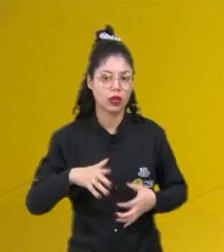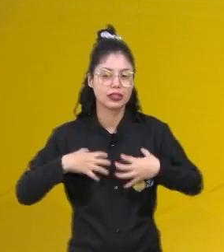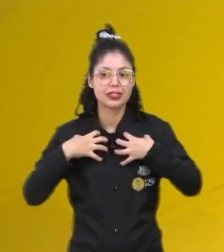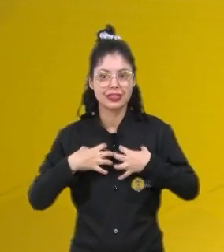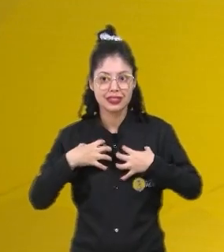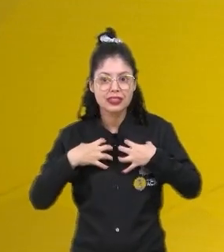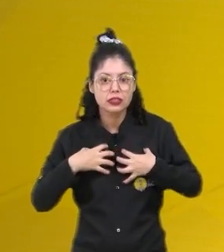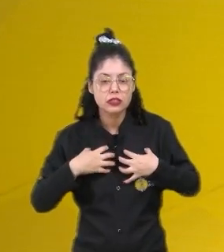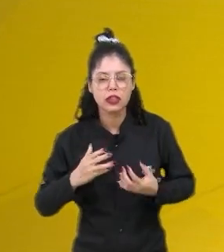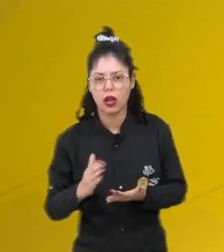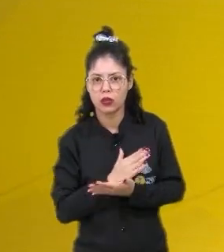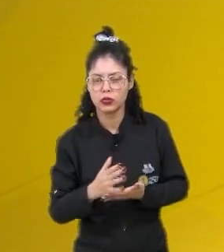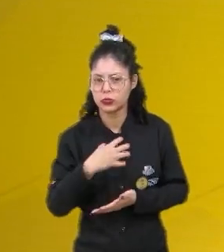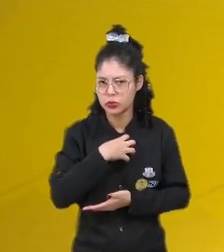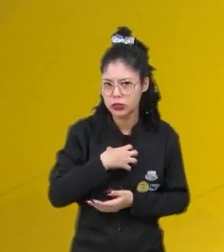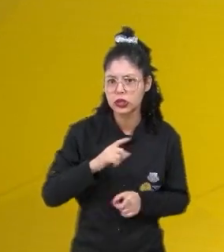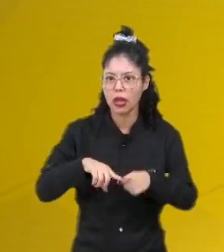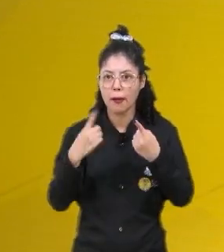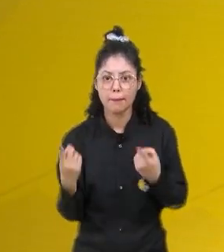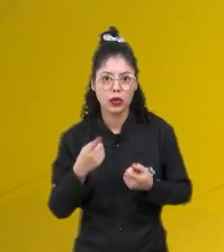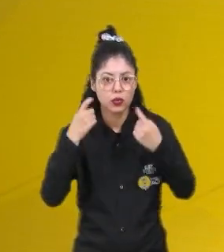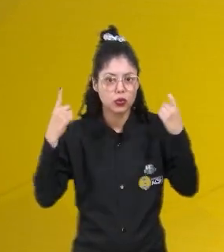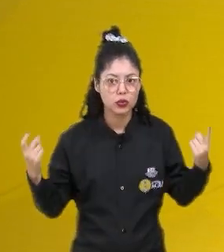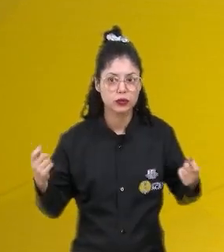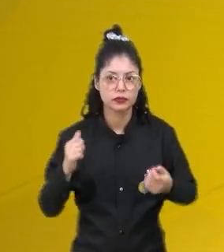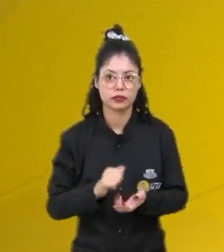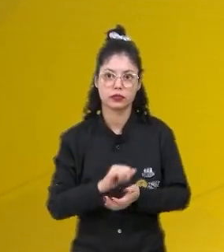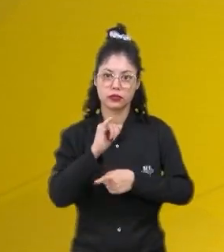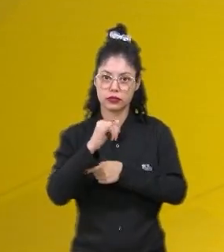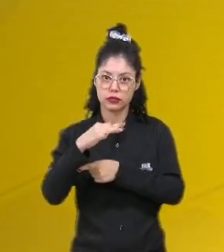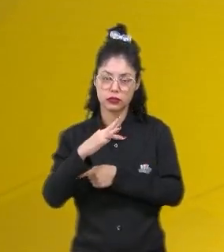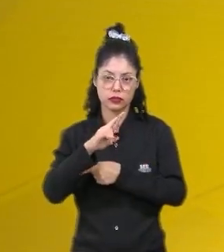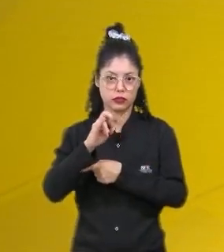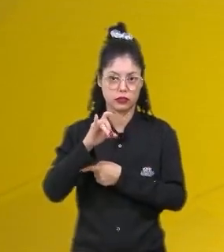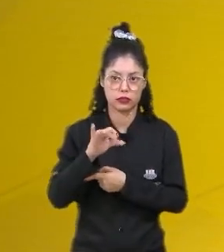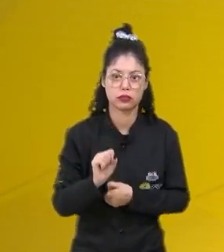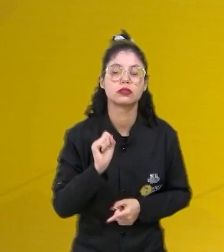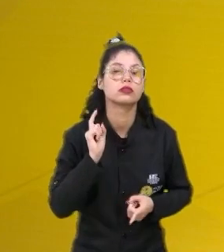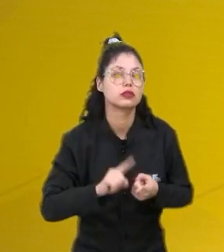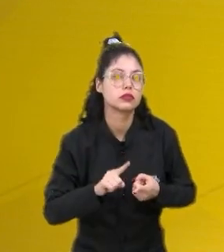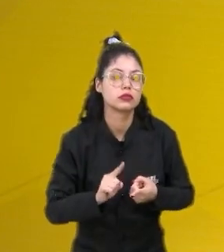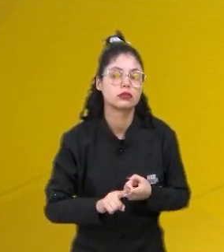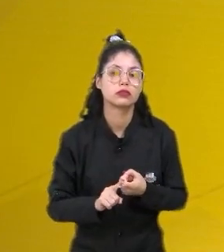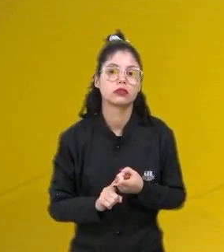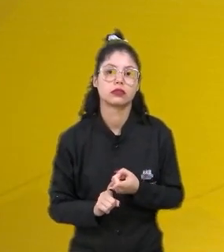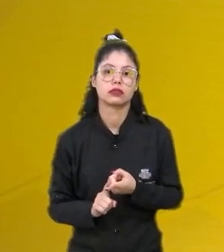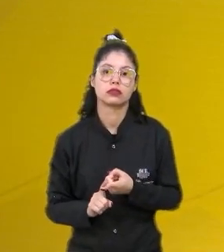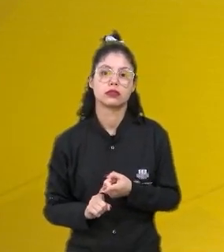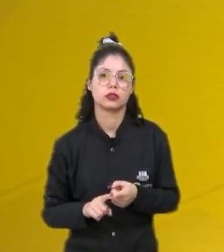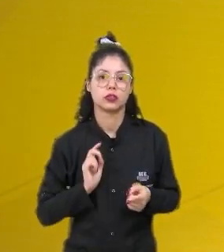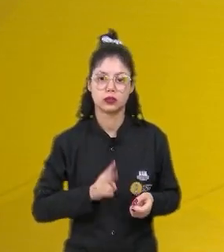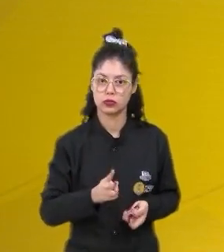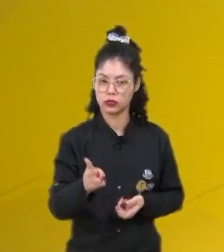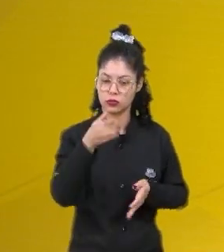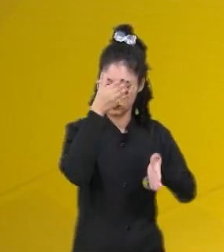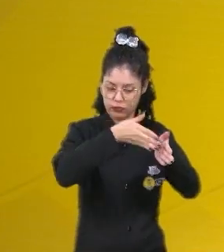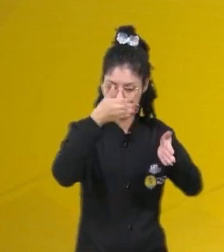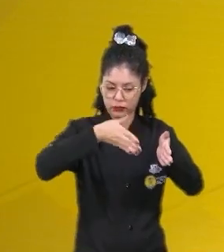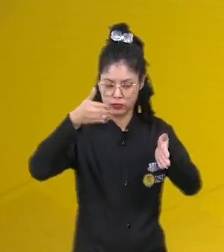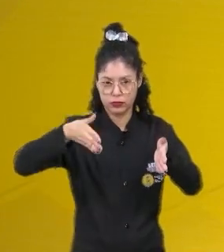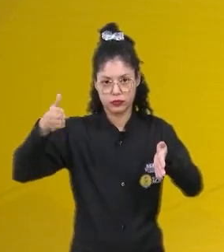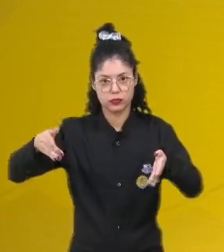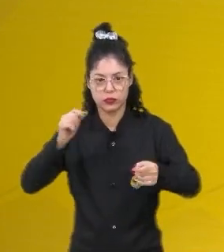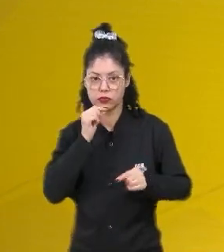sentir algumas situações, mas o som, ele é um som infrassom, tá? Porque a sua intensidade, a sua frequência,